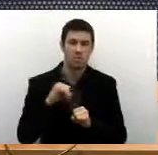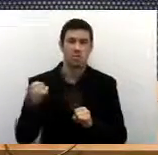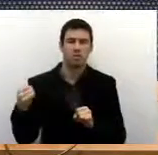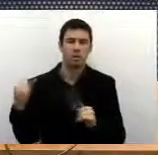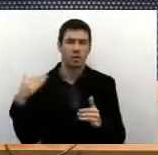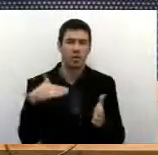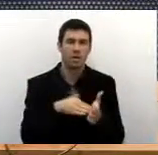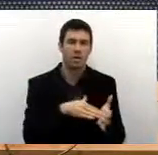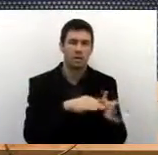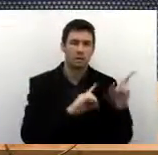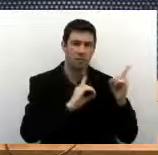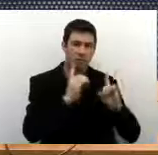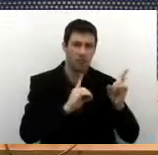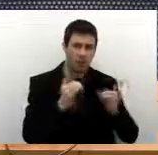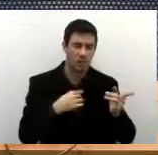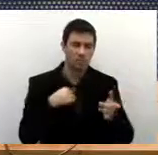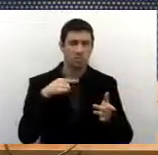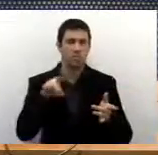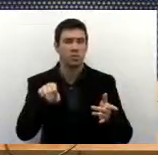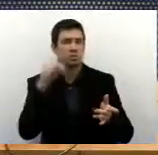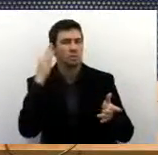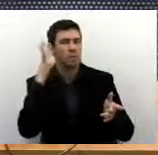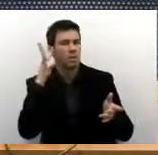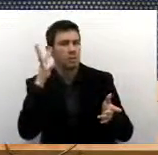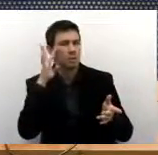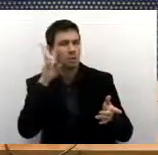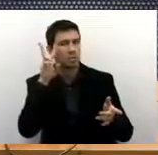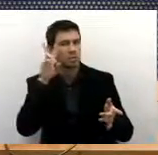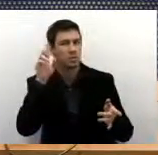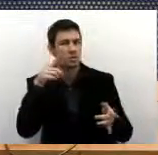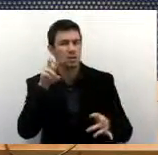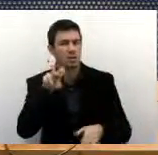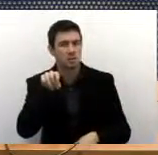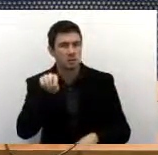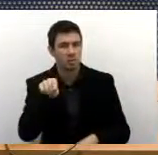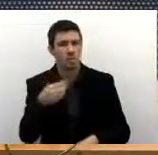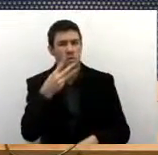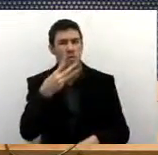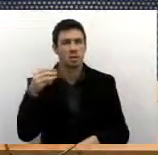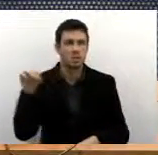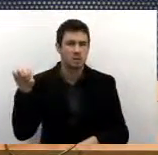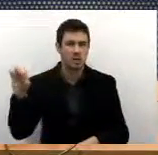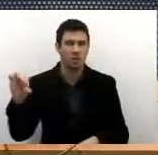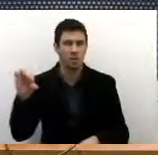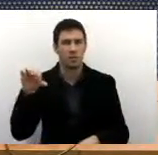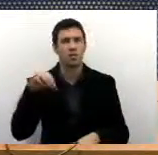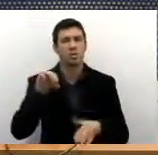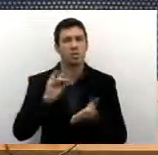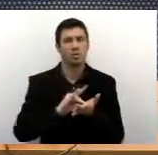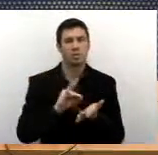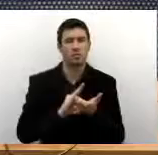fevereiro, só para vocês terem ideia, foi 5.309 ofícios, indicações